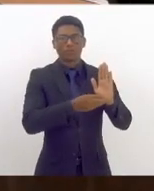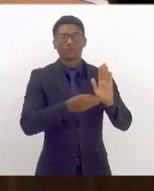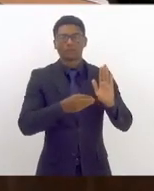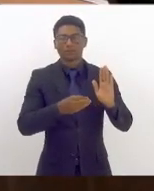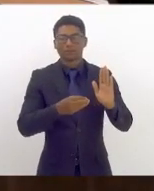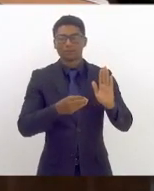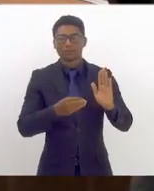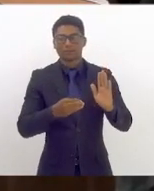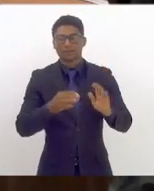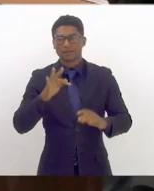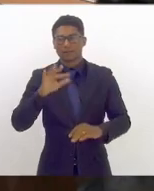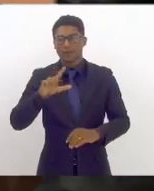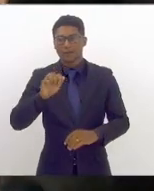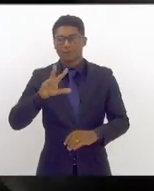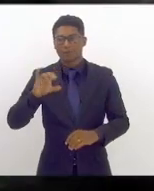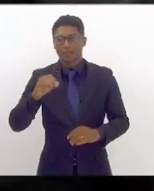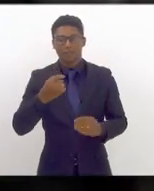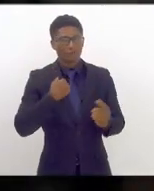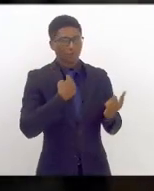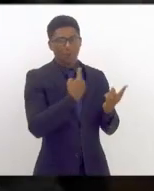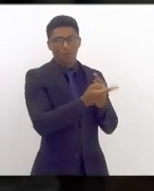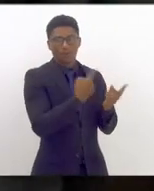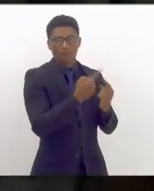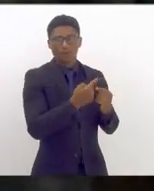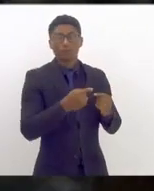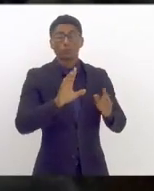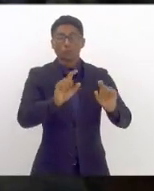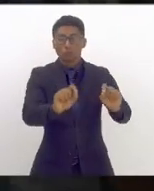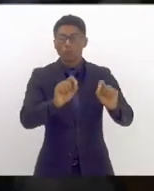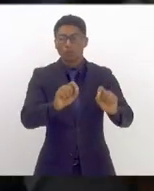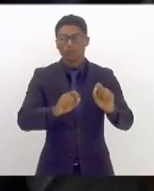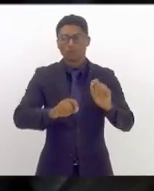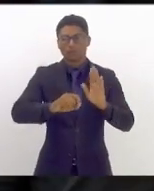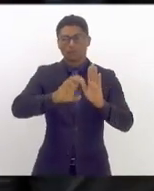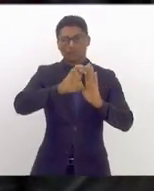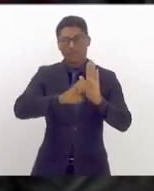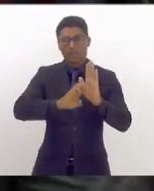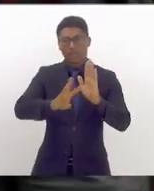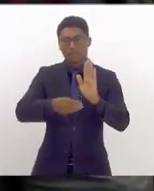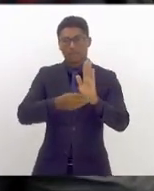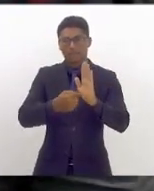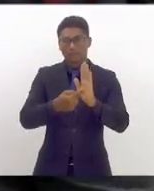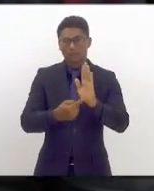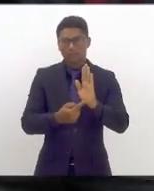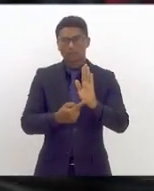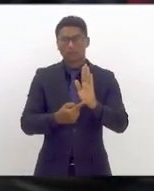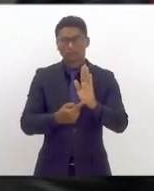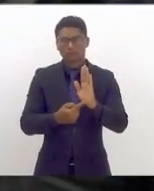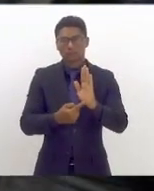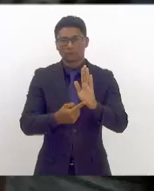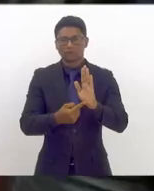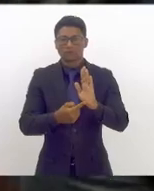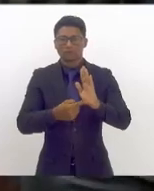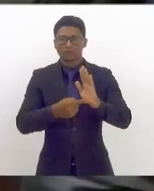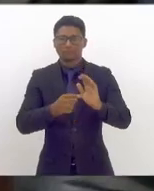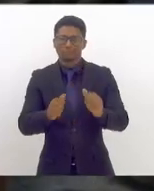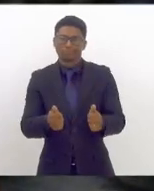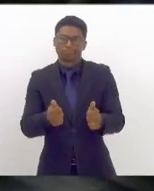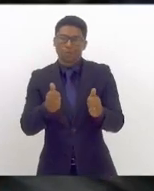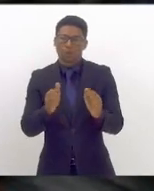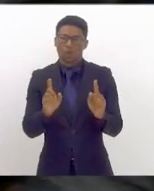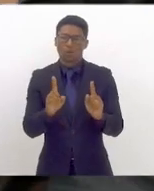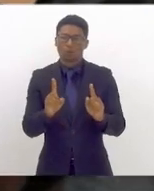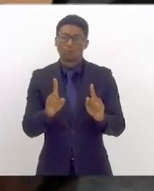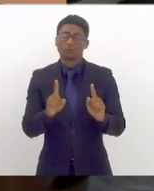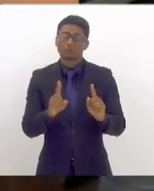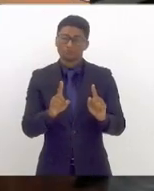com um deputado Flávio Serafim e do pessoal as emendas elas não melhoraram pioraram um pouco